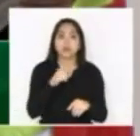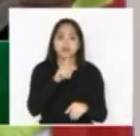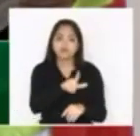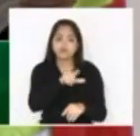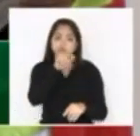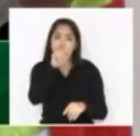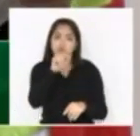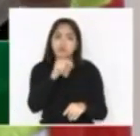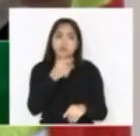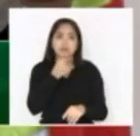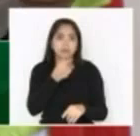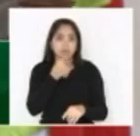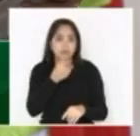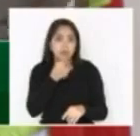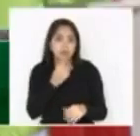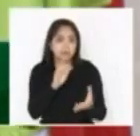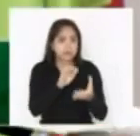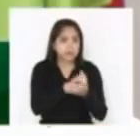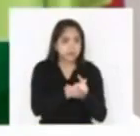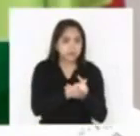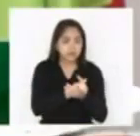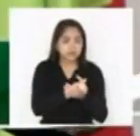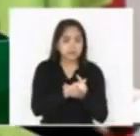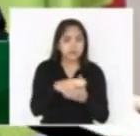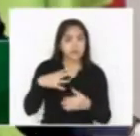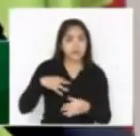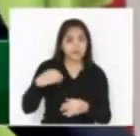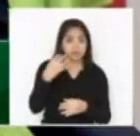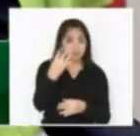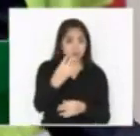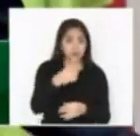viver, pai de 4 filhos.